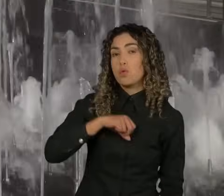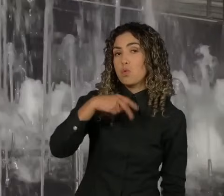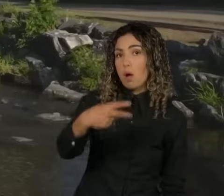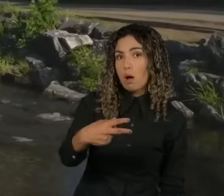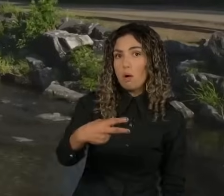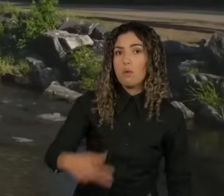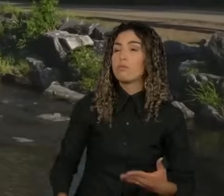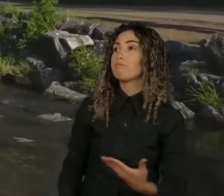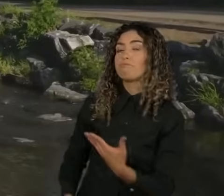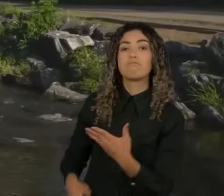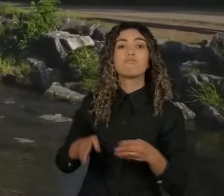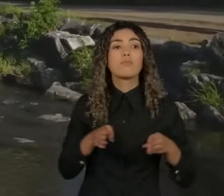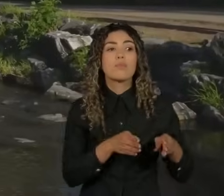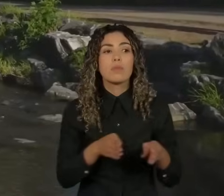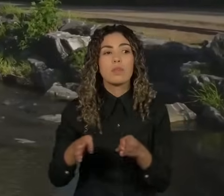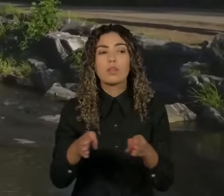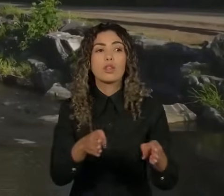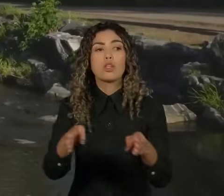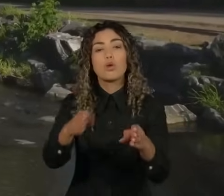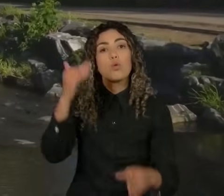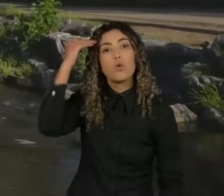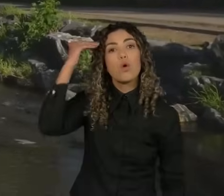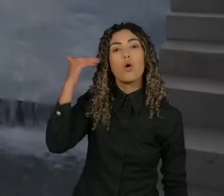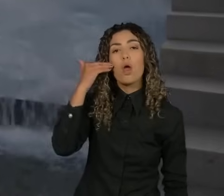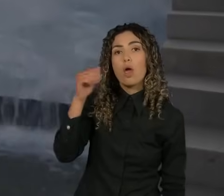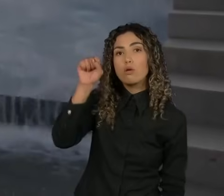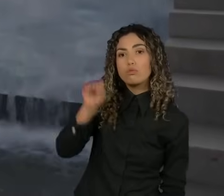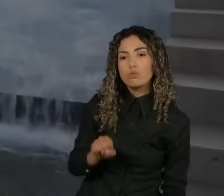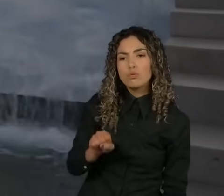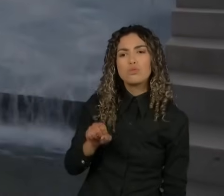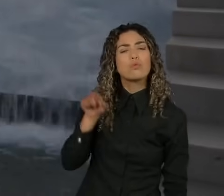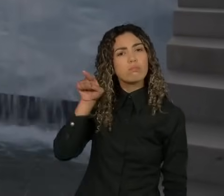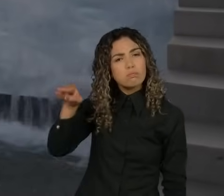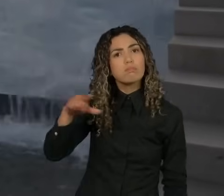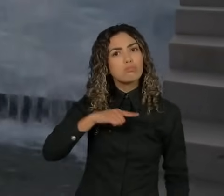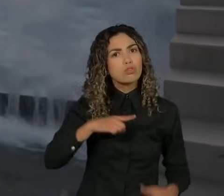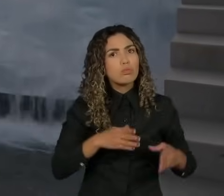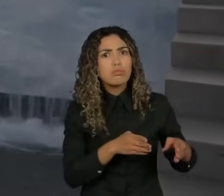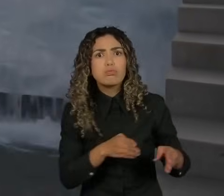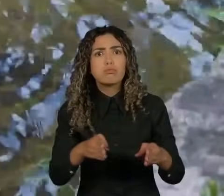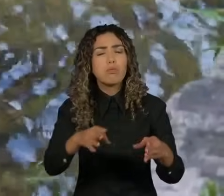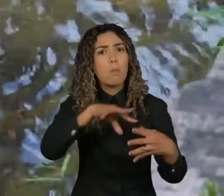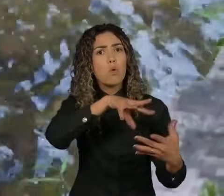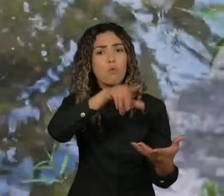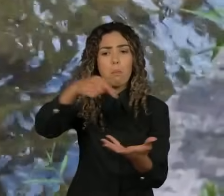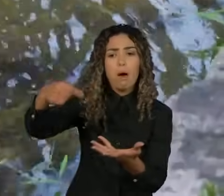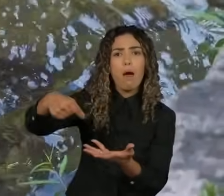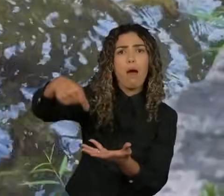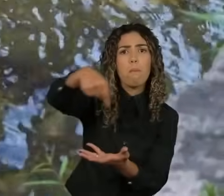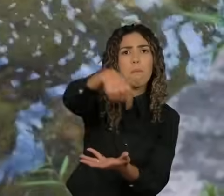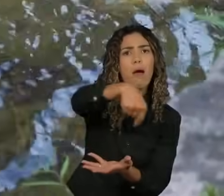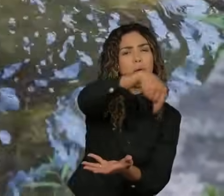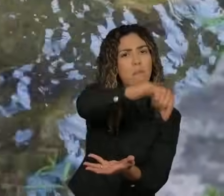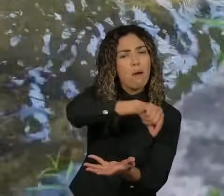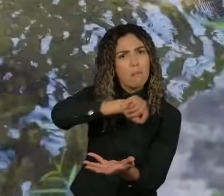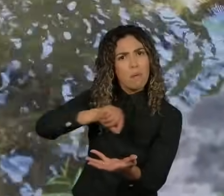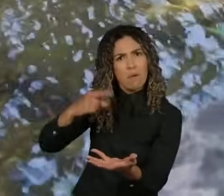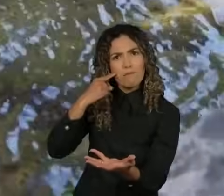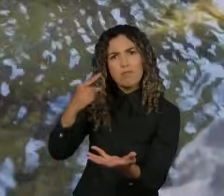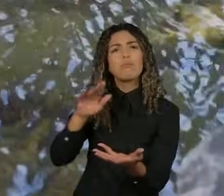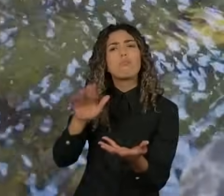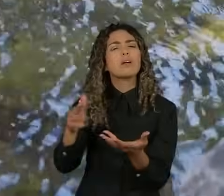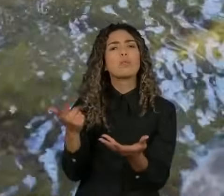Seul. Vastos rios que correm em metrópoles de diferentes partes do mundo. Em comum, a